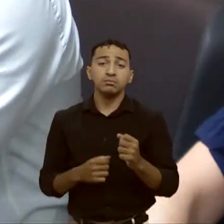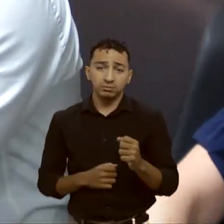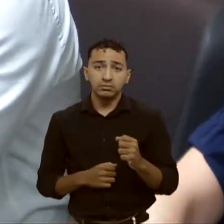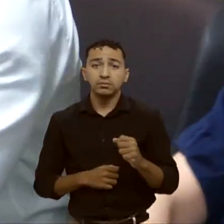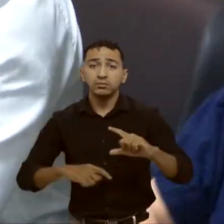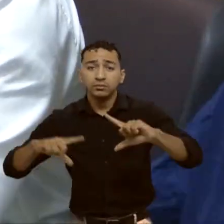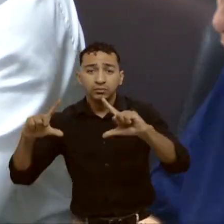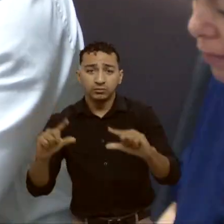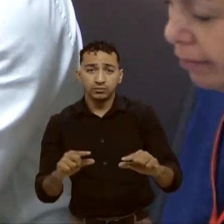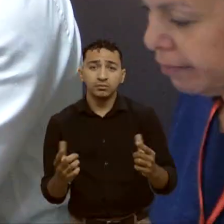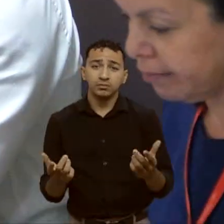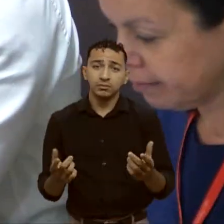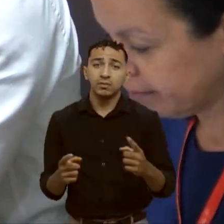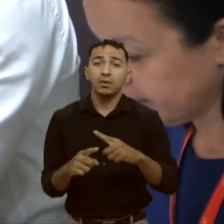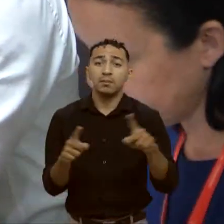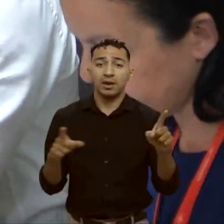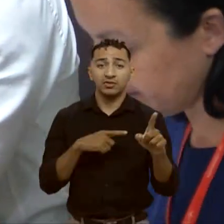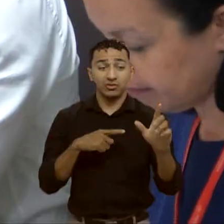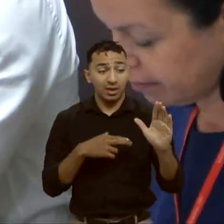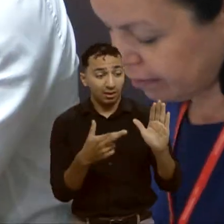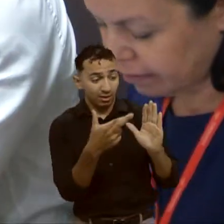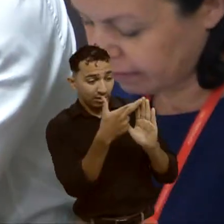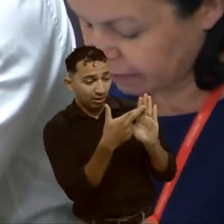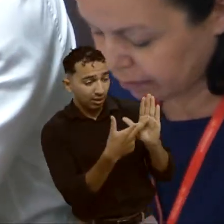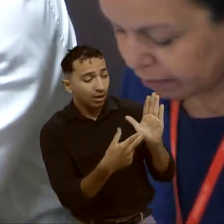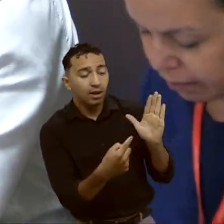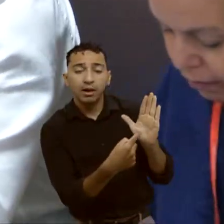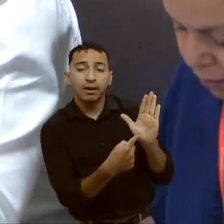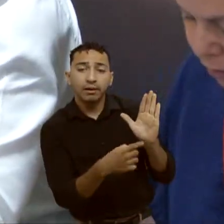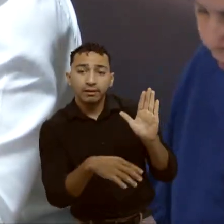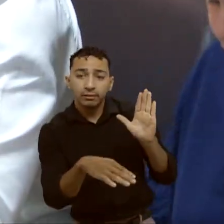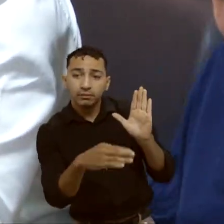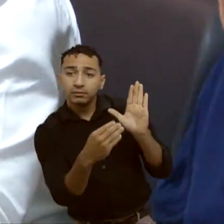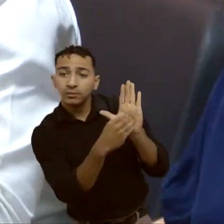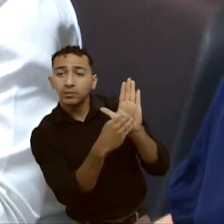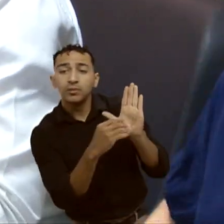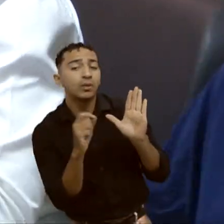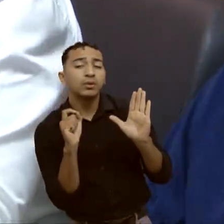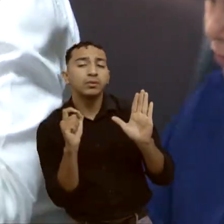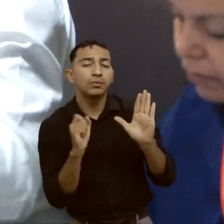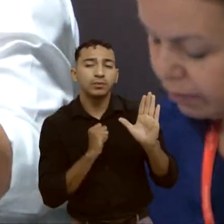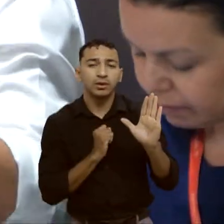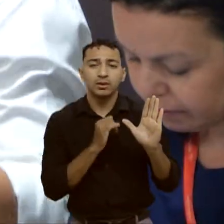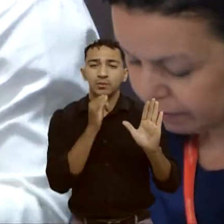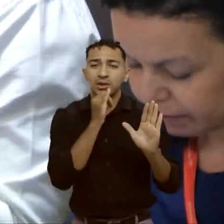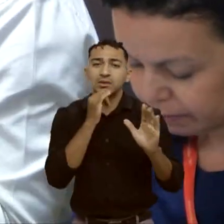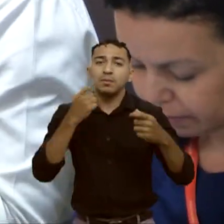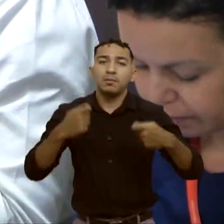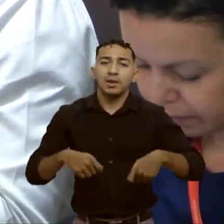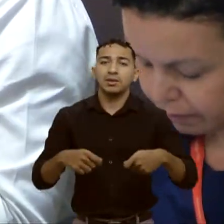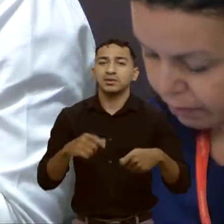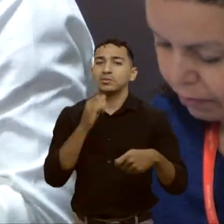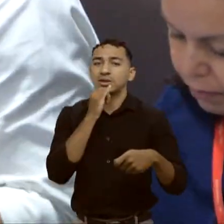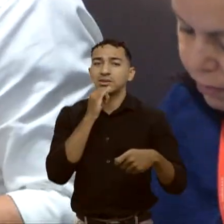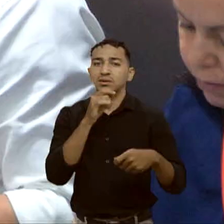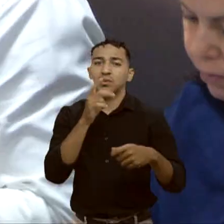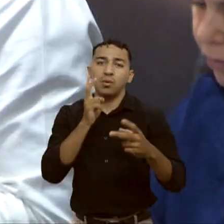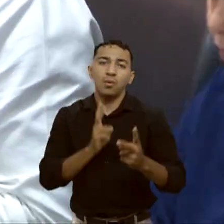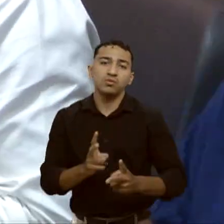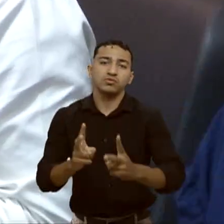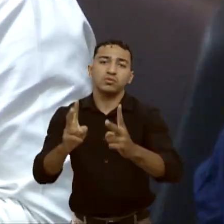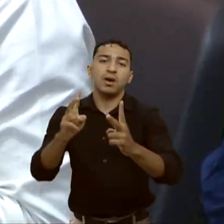mas que tem uma cláusula que aí coloca uma certa fidelidade, depois não pode ter um cancelamento,